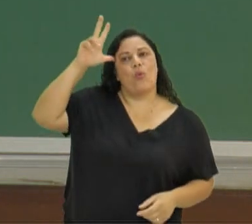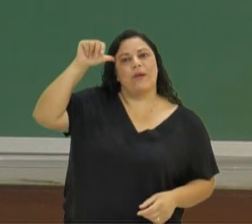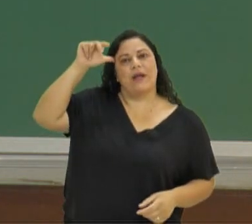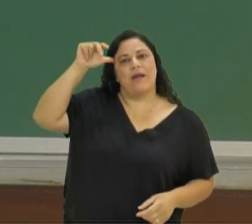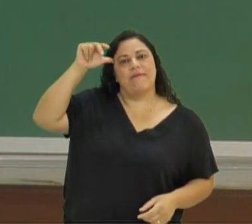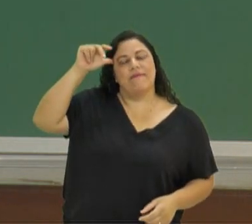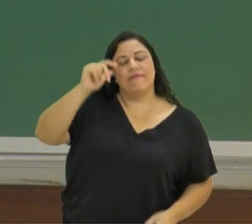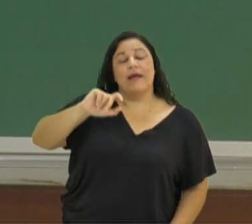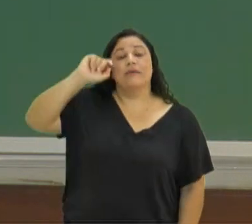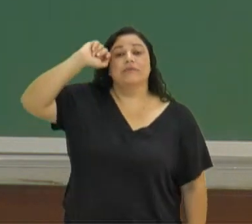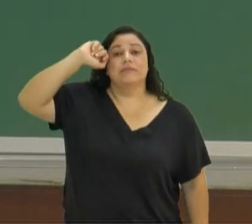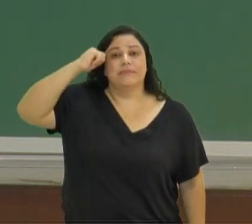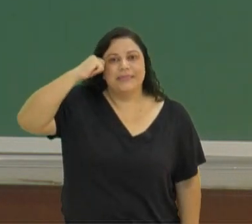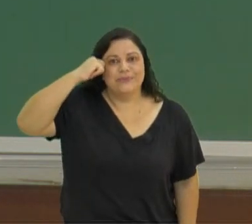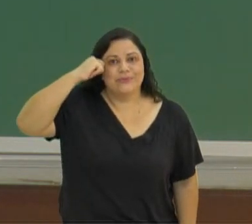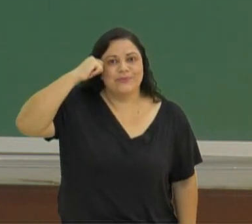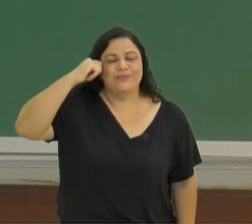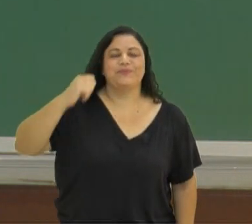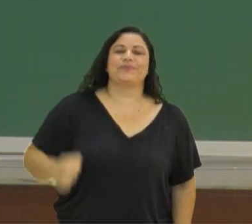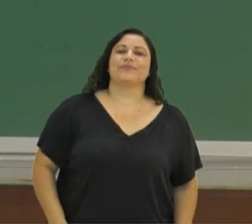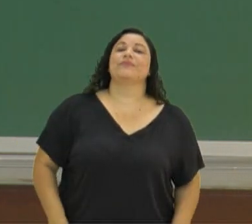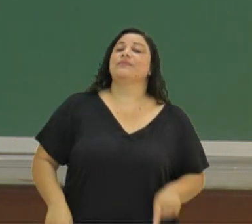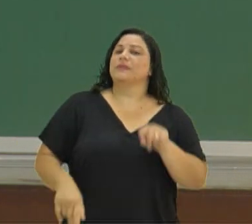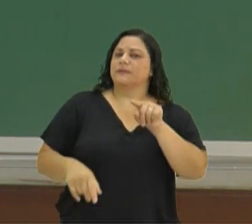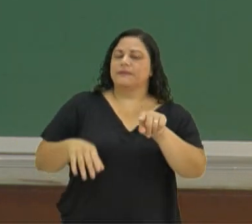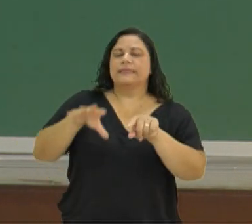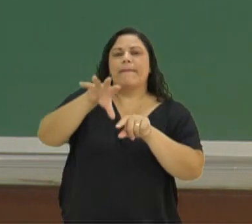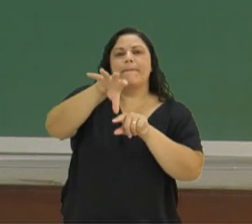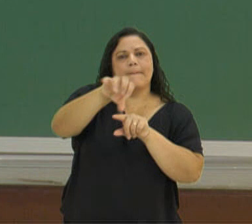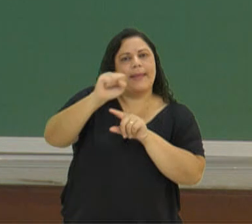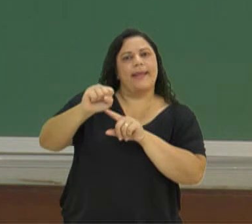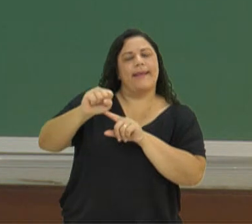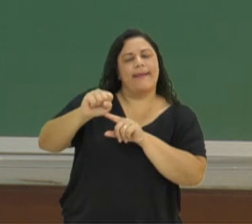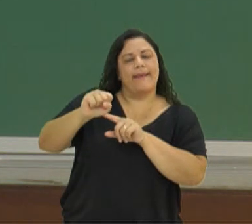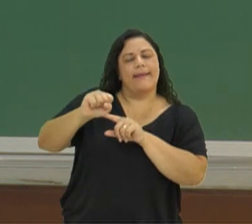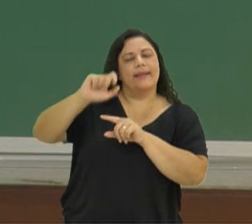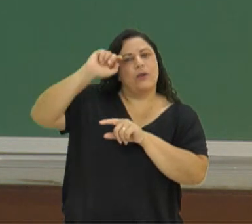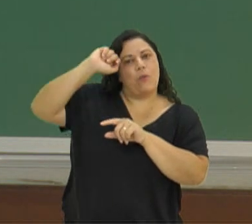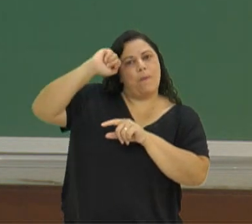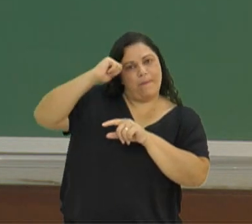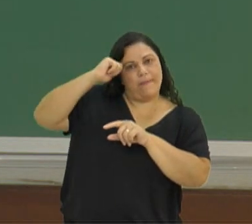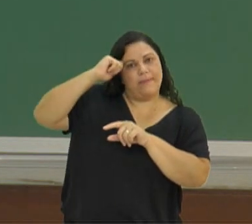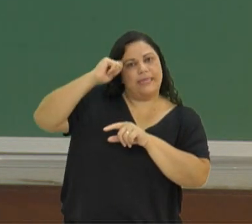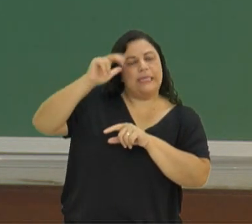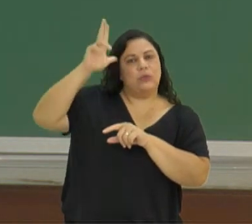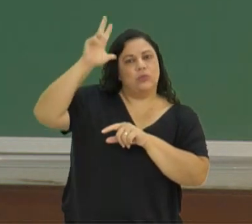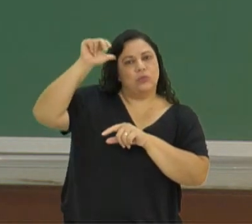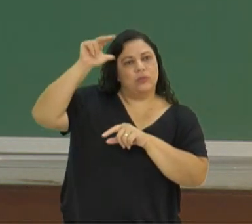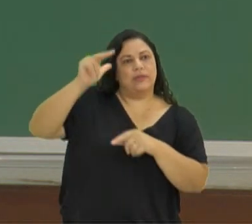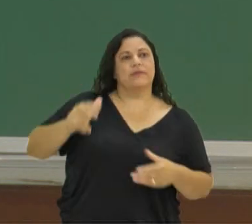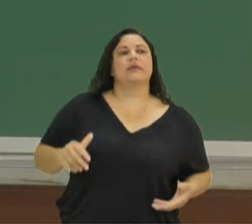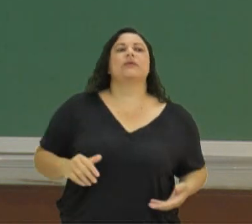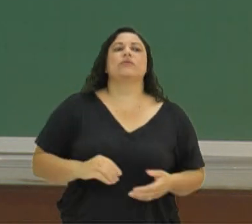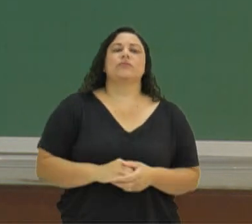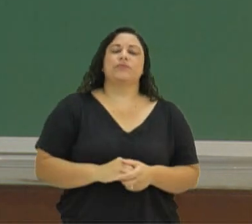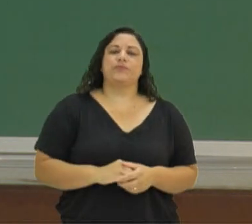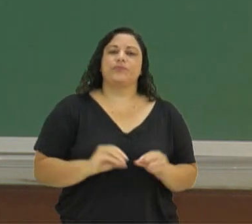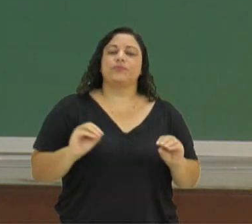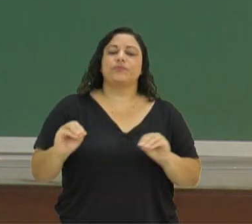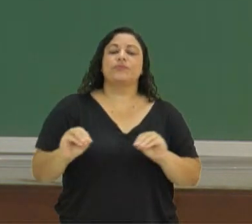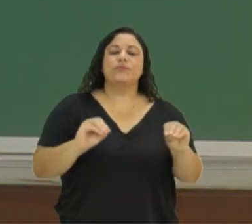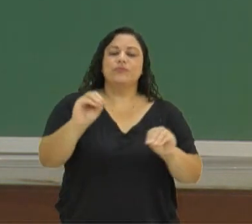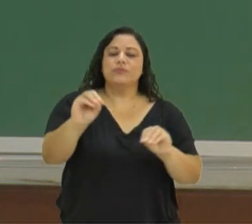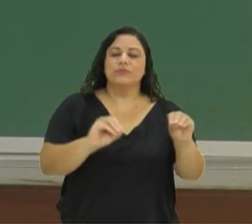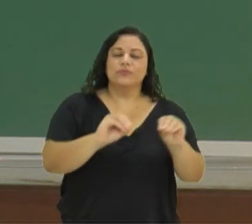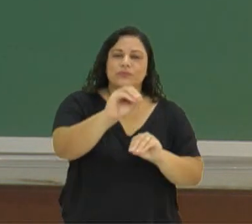as peças brancas e eu quero que você capture o cavalo com as peças com a peça